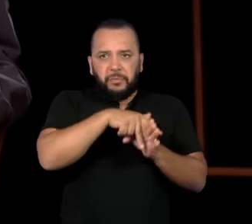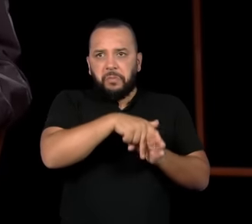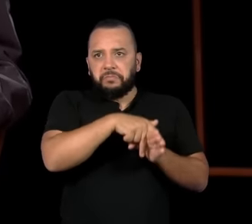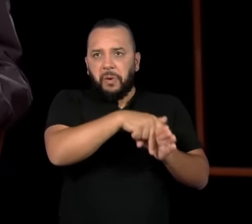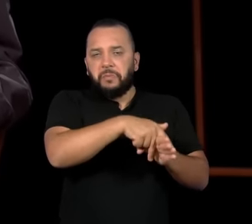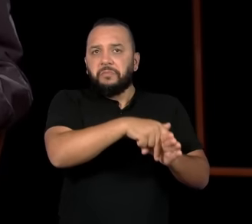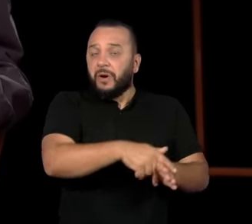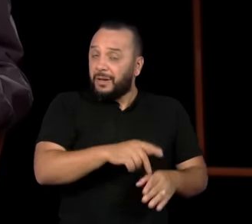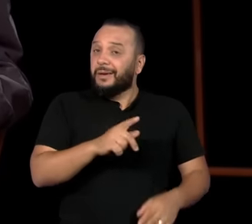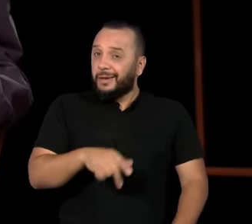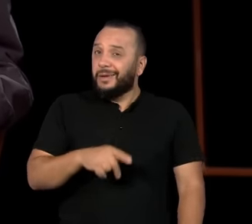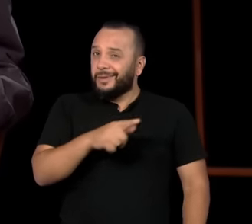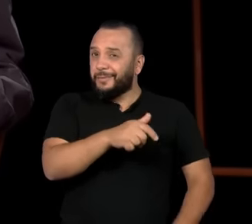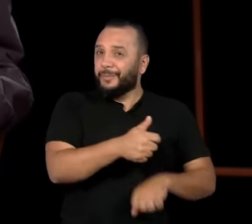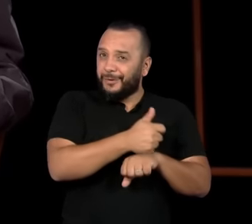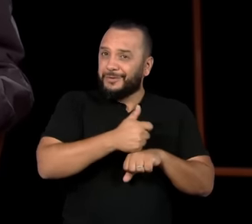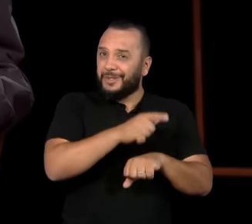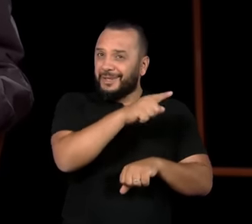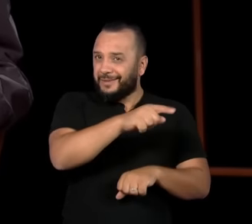tem coisas que são